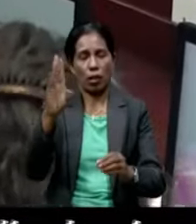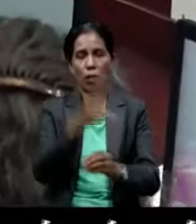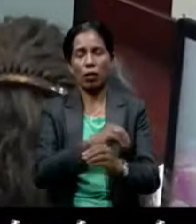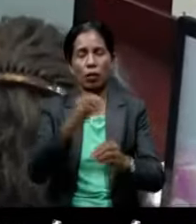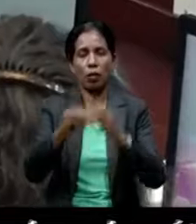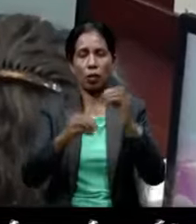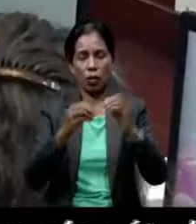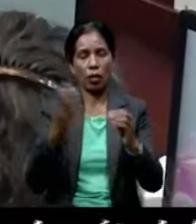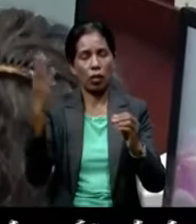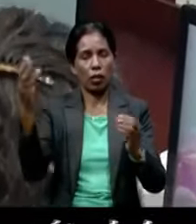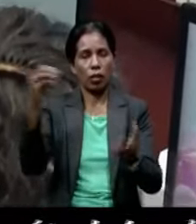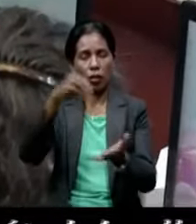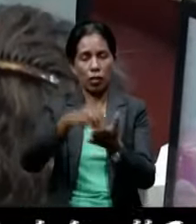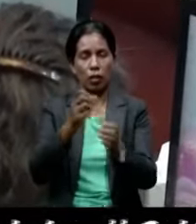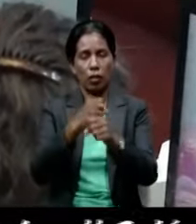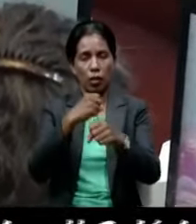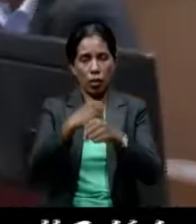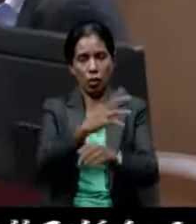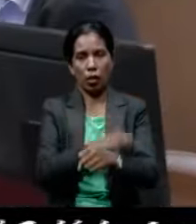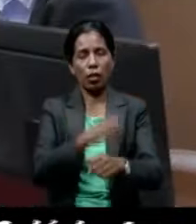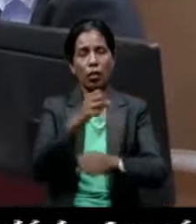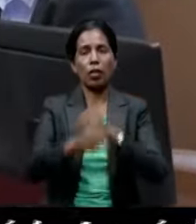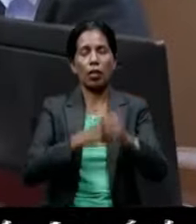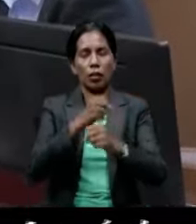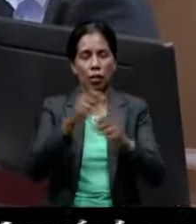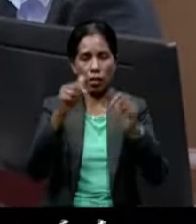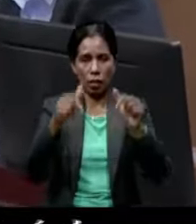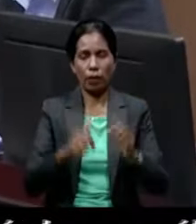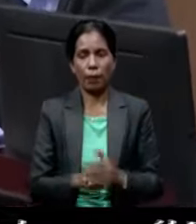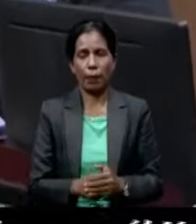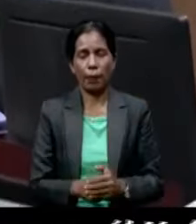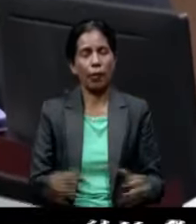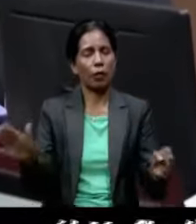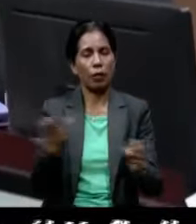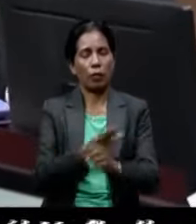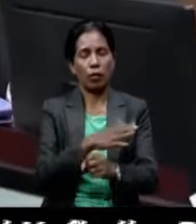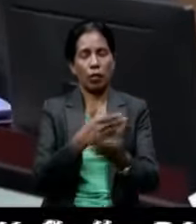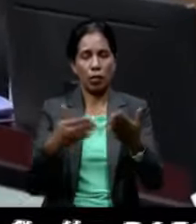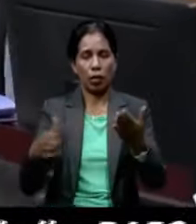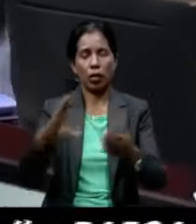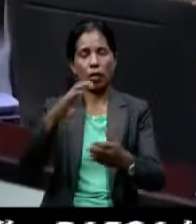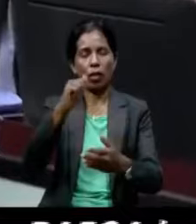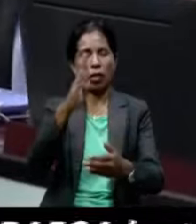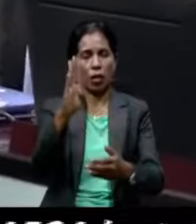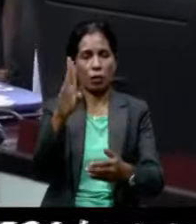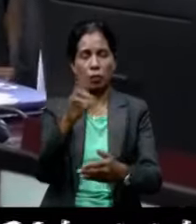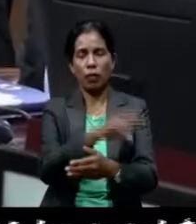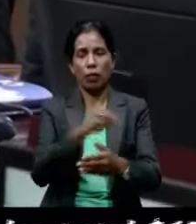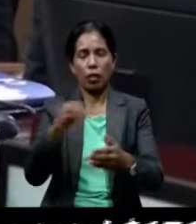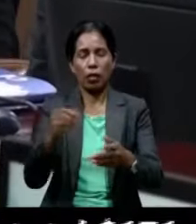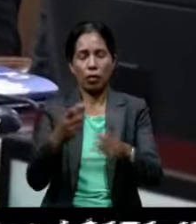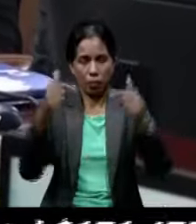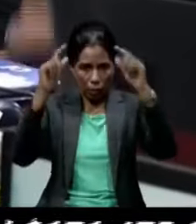ótica, que prevê se a operação Ilha Timor-Leste. No ato completa facilidade de cabo submarino fibra ótica